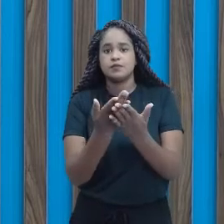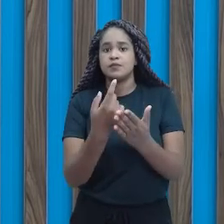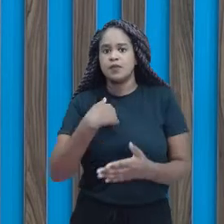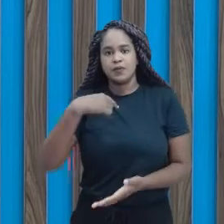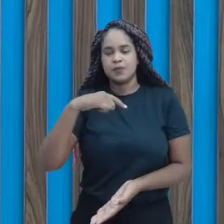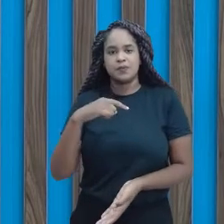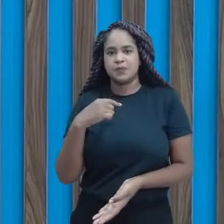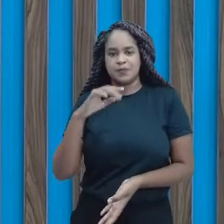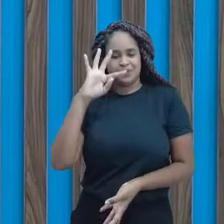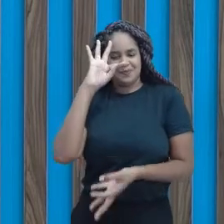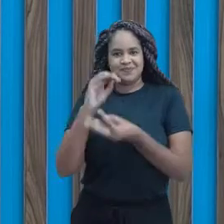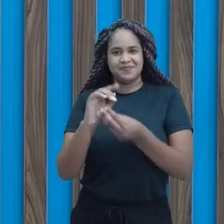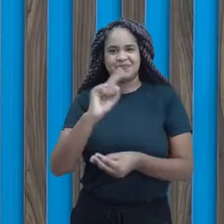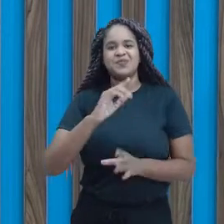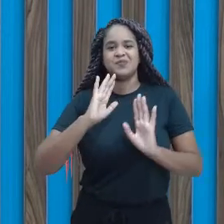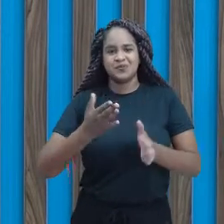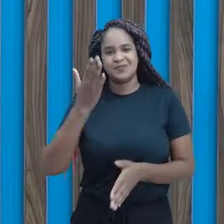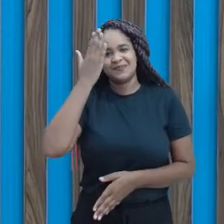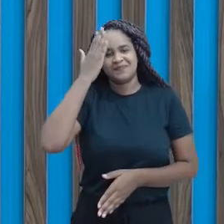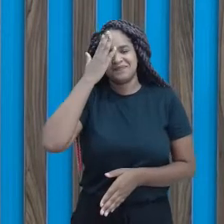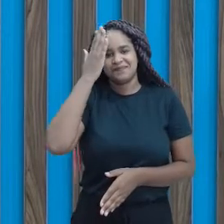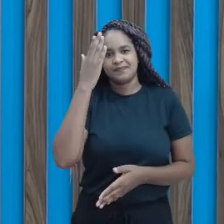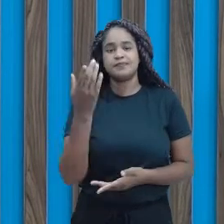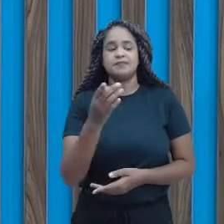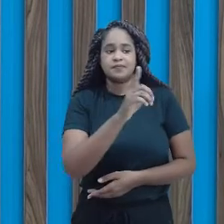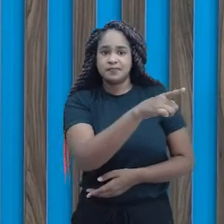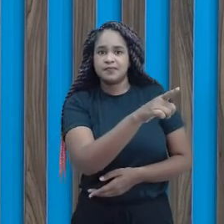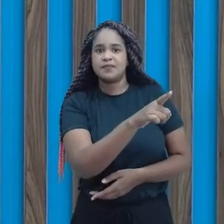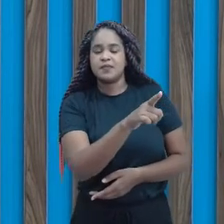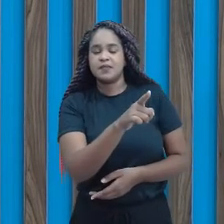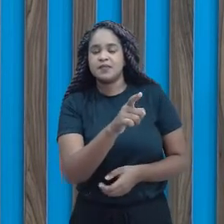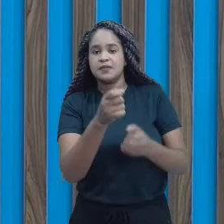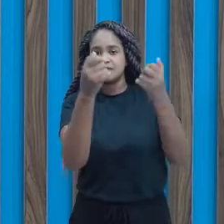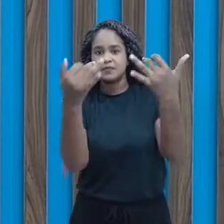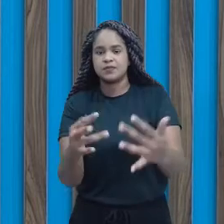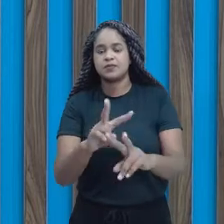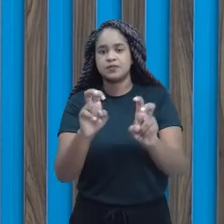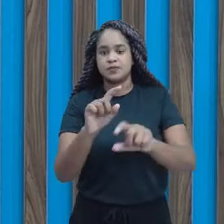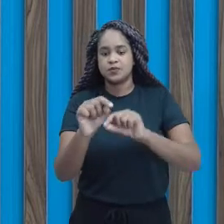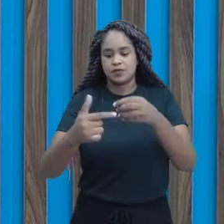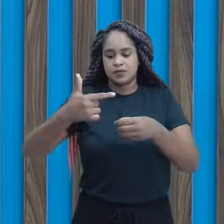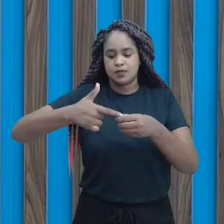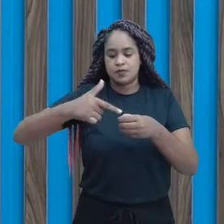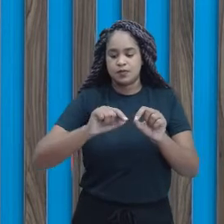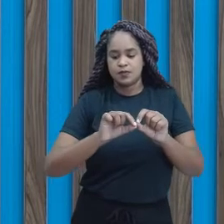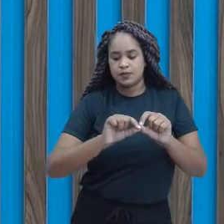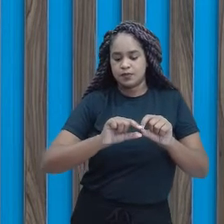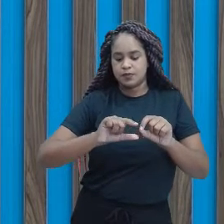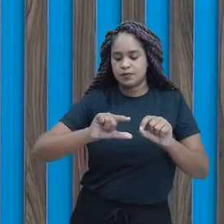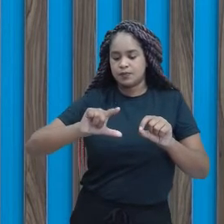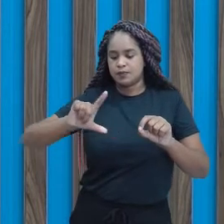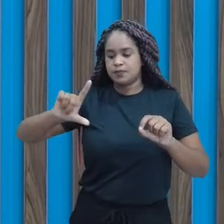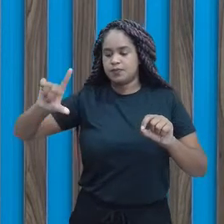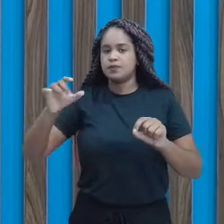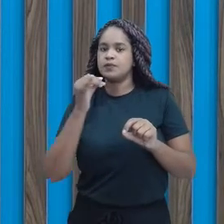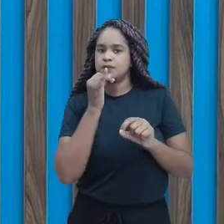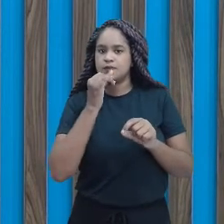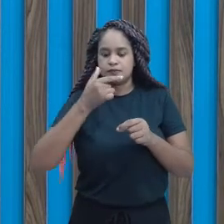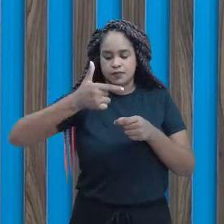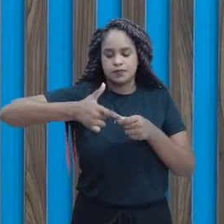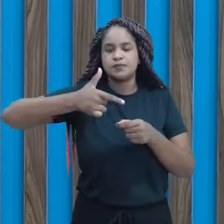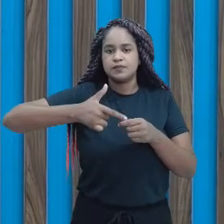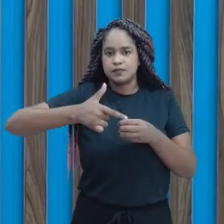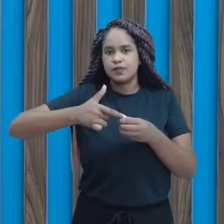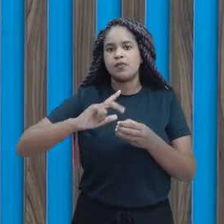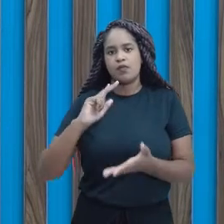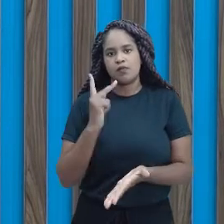previ, porque eu já sei, né? Mas ela vai trazer essa questão aí dos aumentos sucessivos que estão ocorrendo, por exemplo, aí com a questão dos